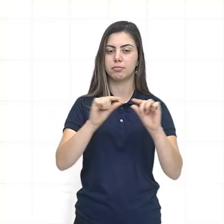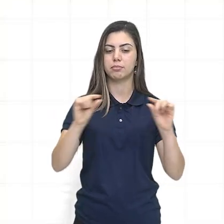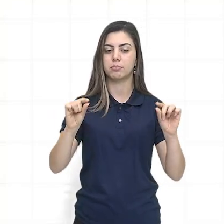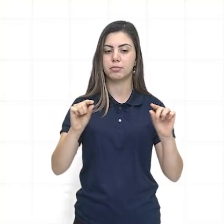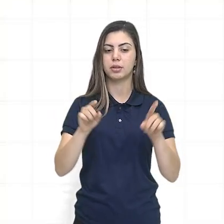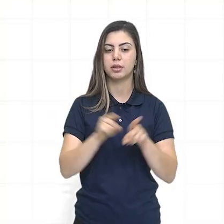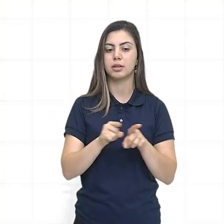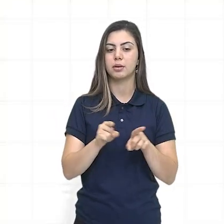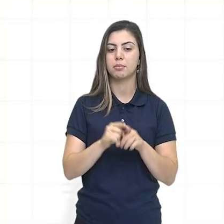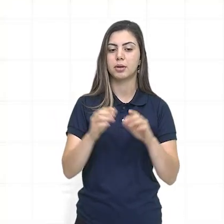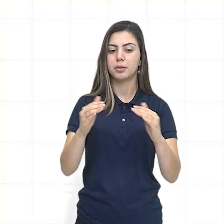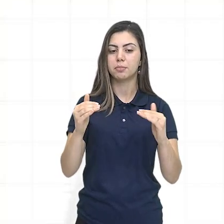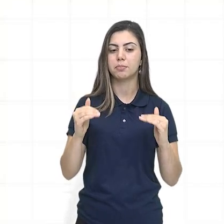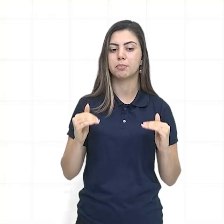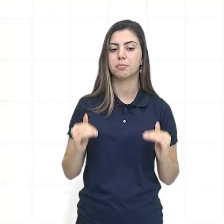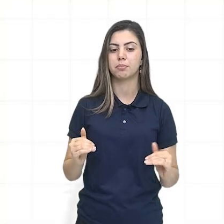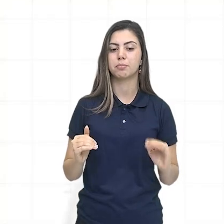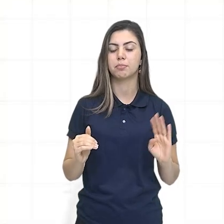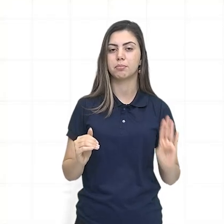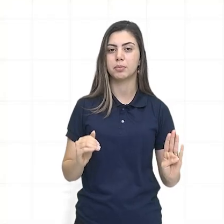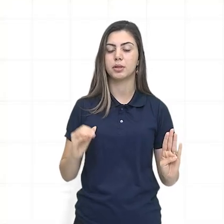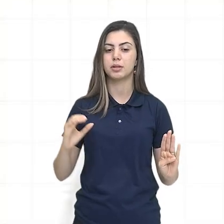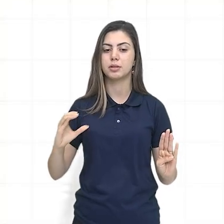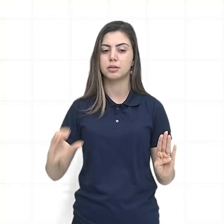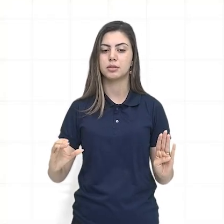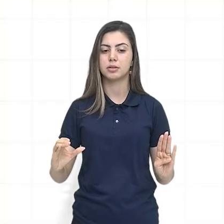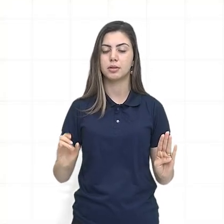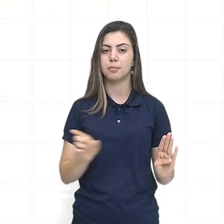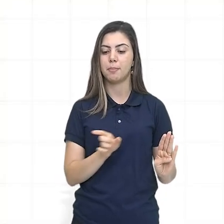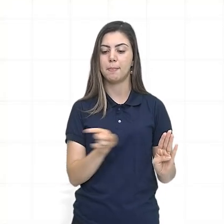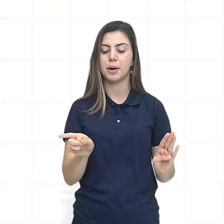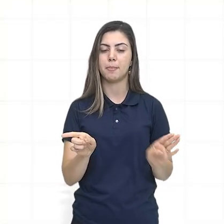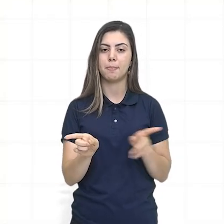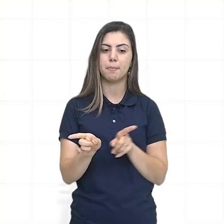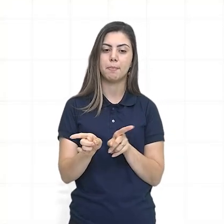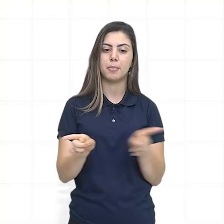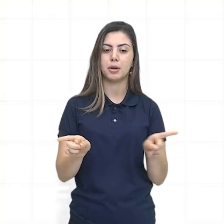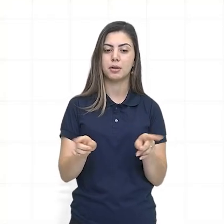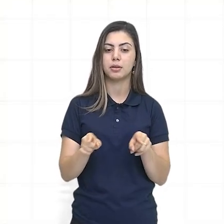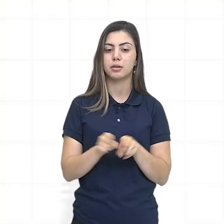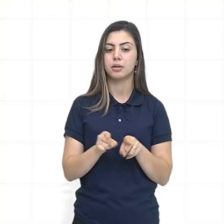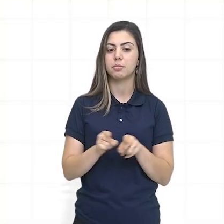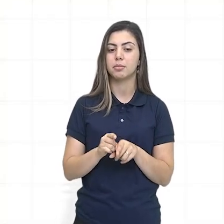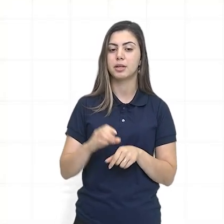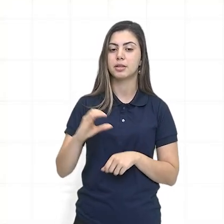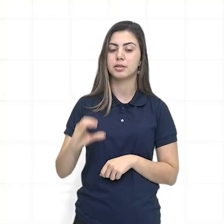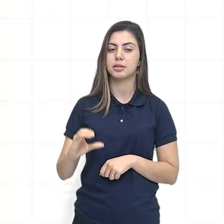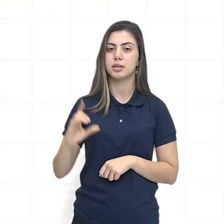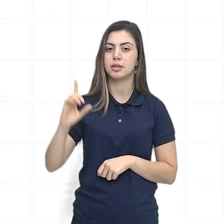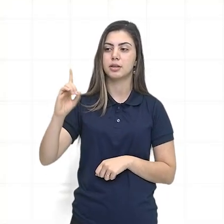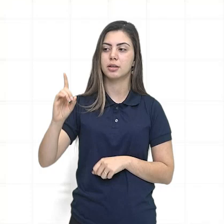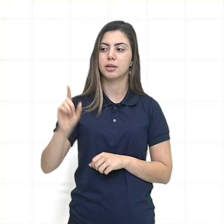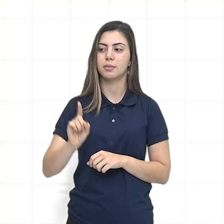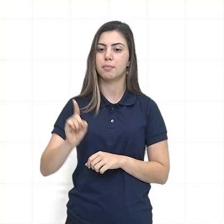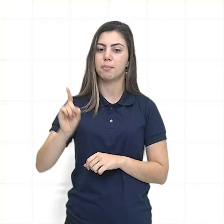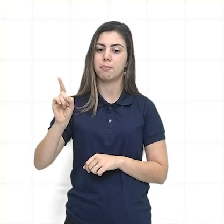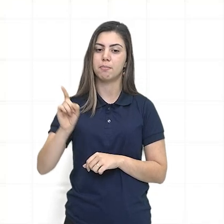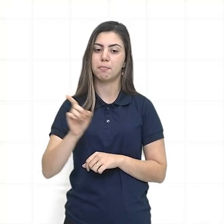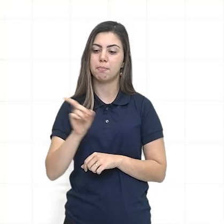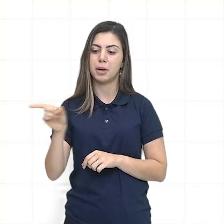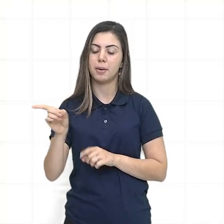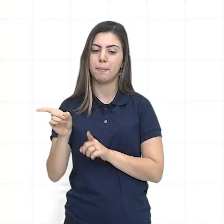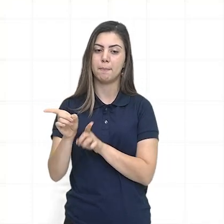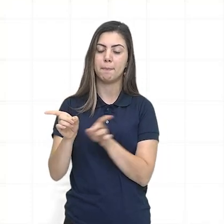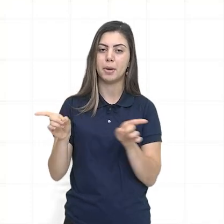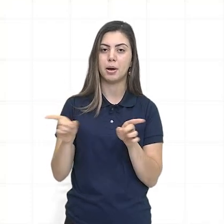a BC, ó, setinha para um lado e para o outro. Como também a CD. Por quê? Porque um